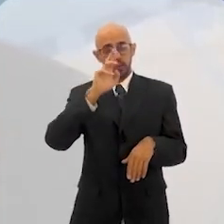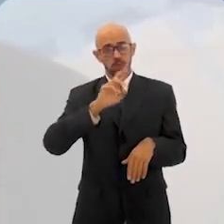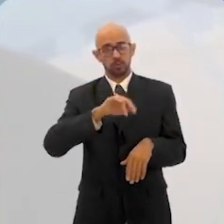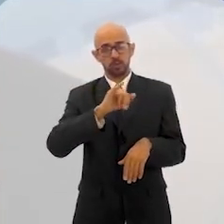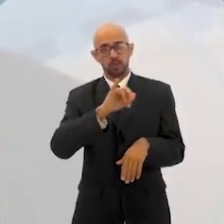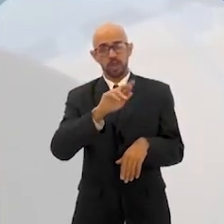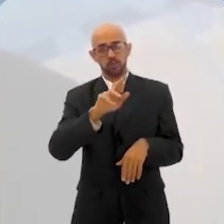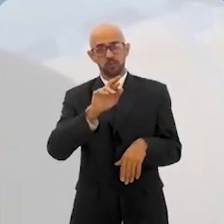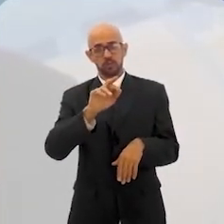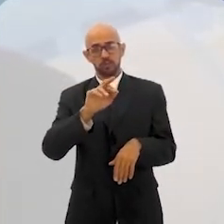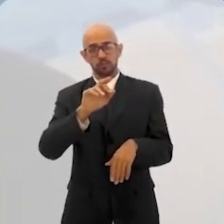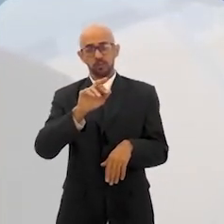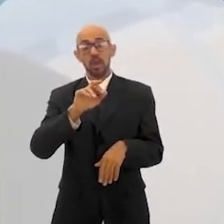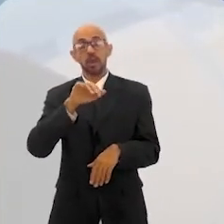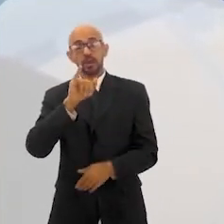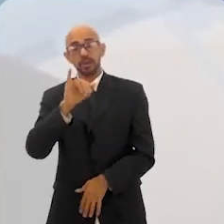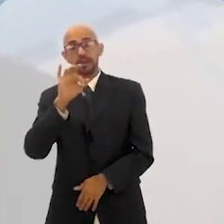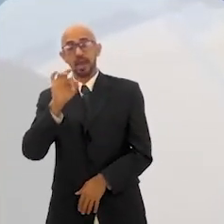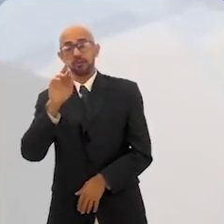branco,